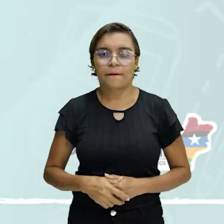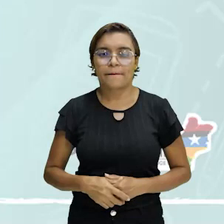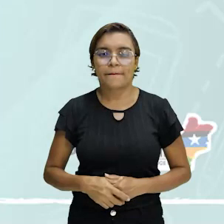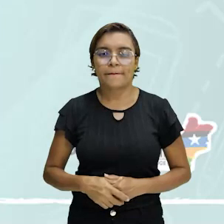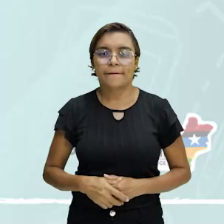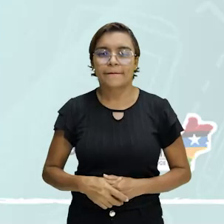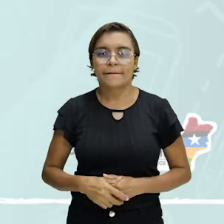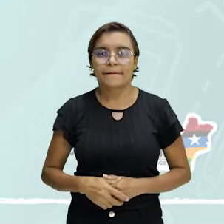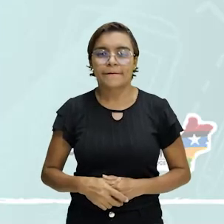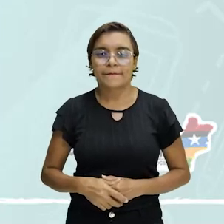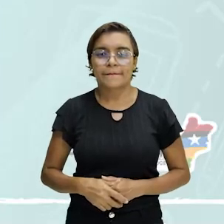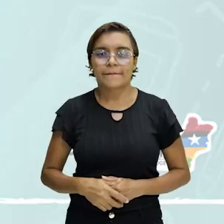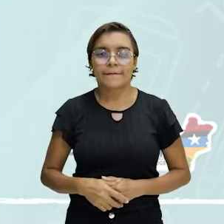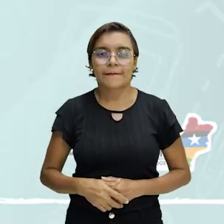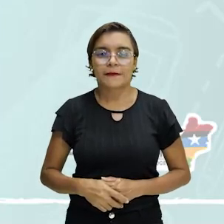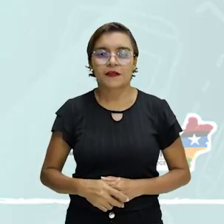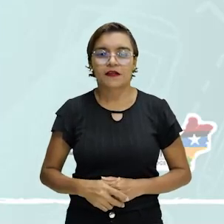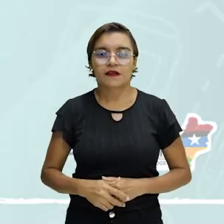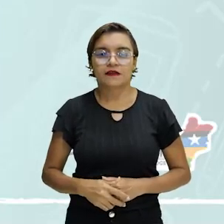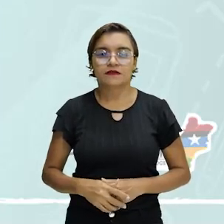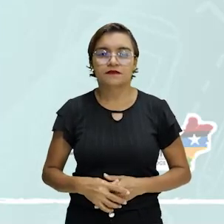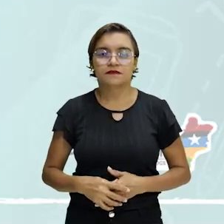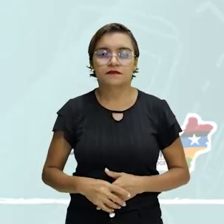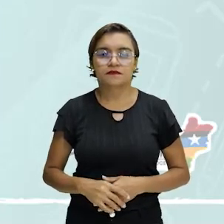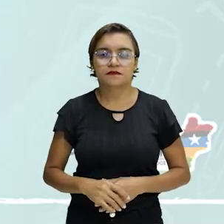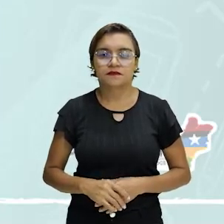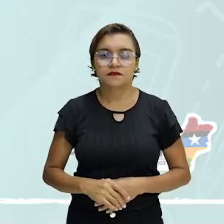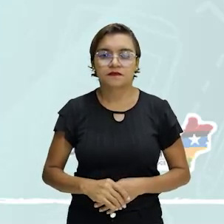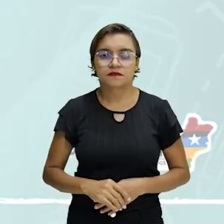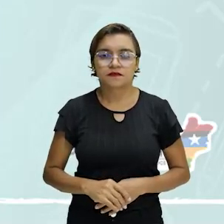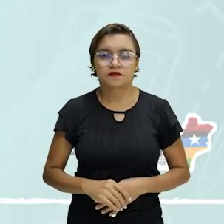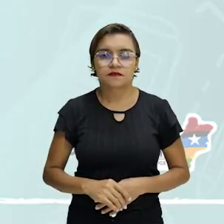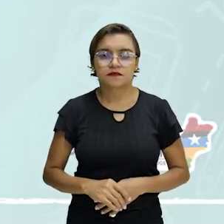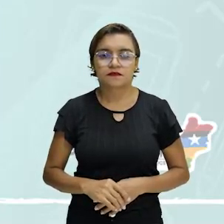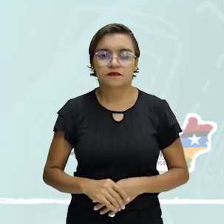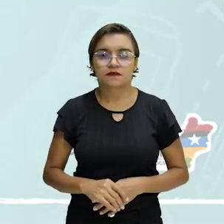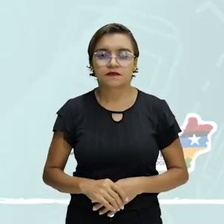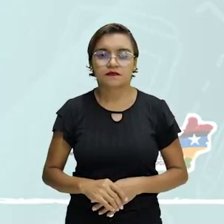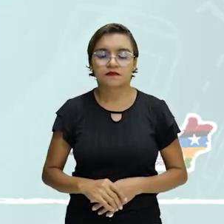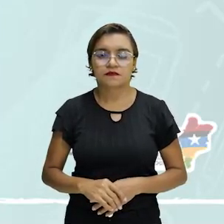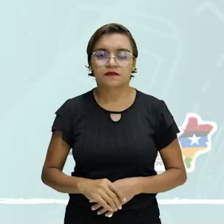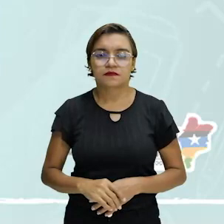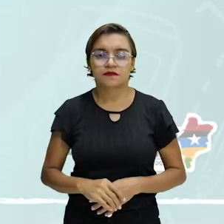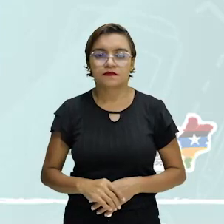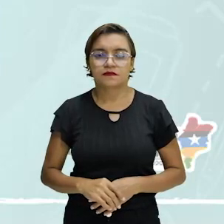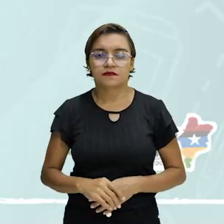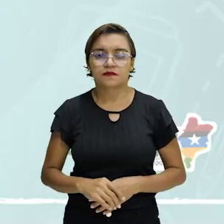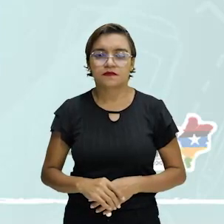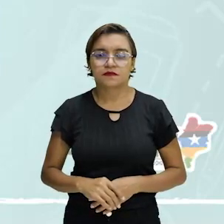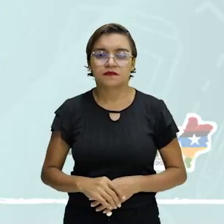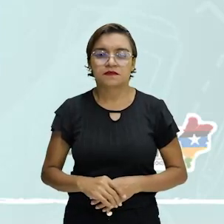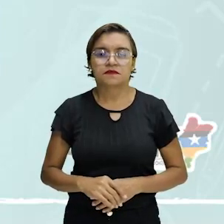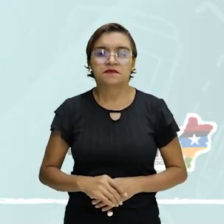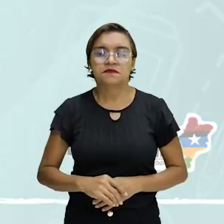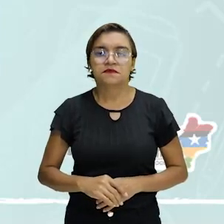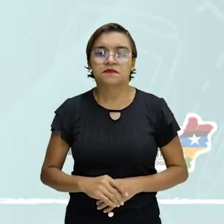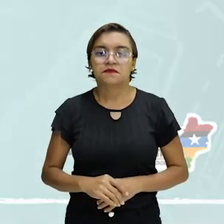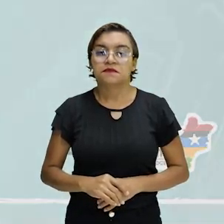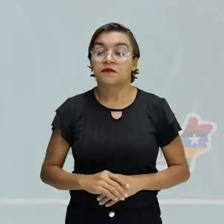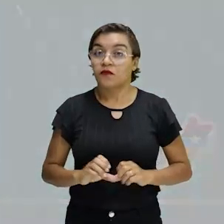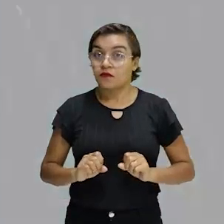ao ser aquecido transforma-se em brometo de potássio kbr produzindo gás oxigênio